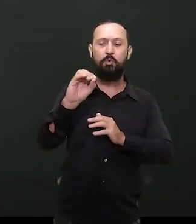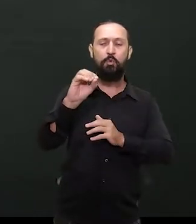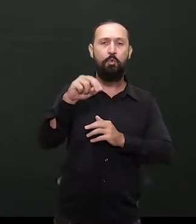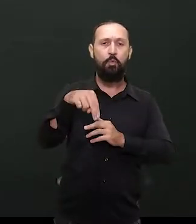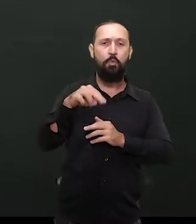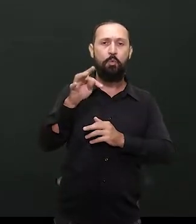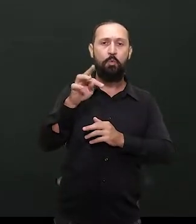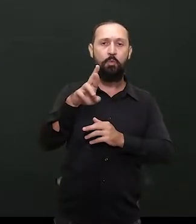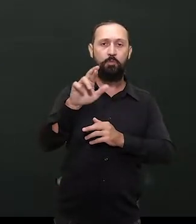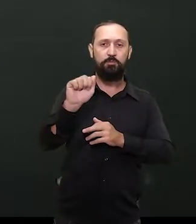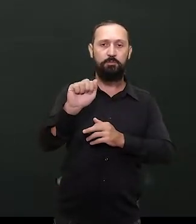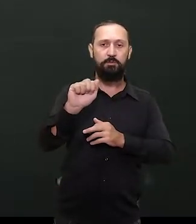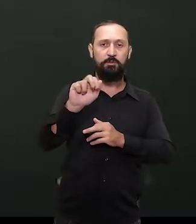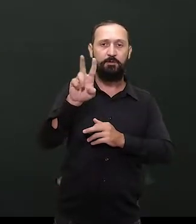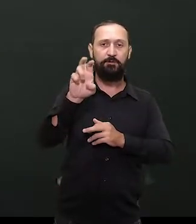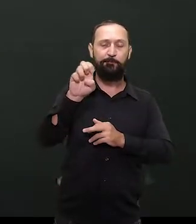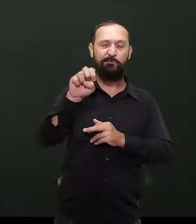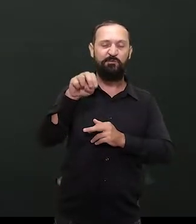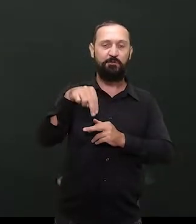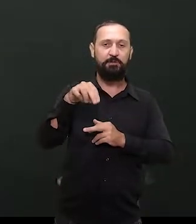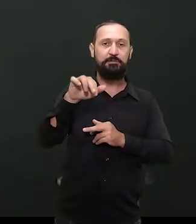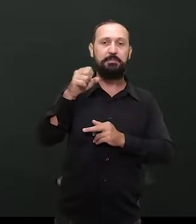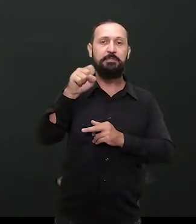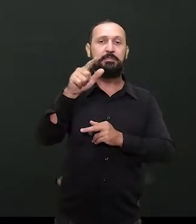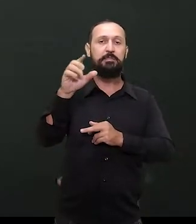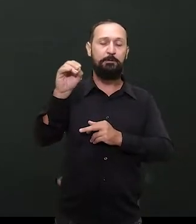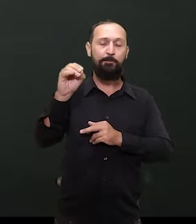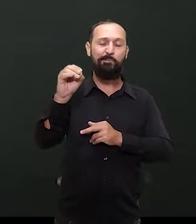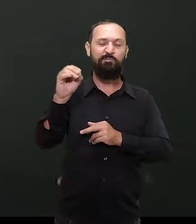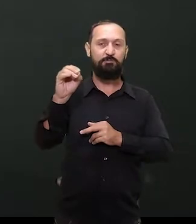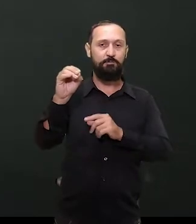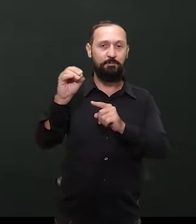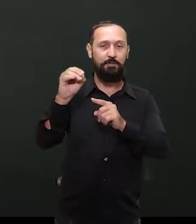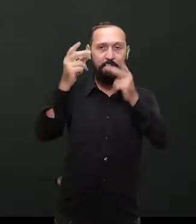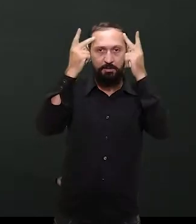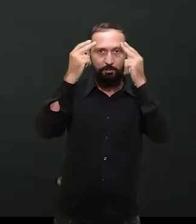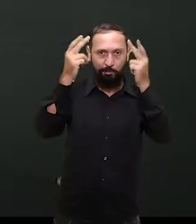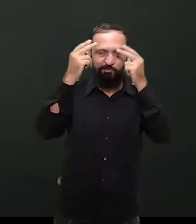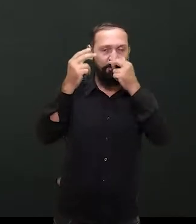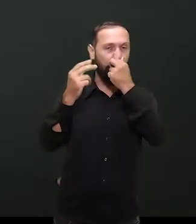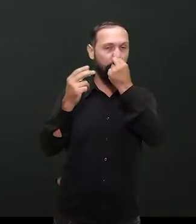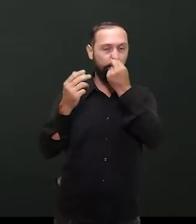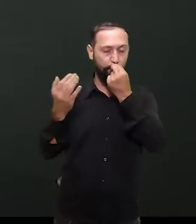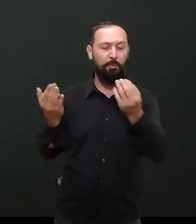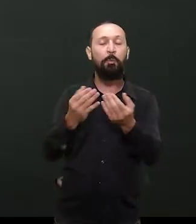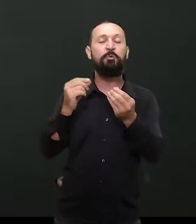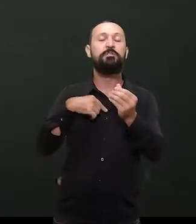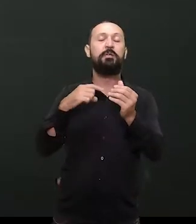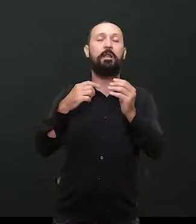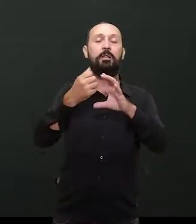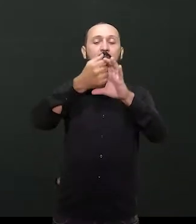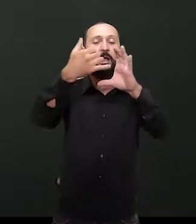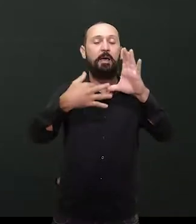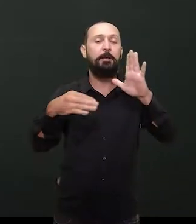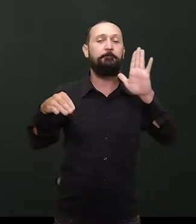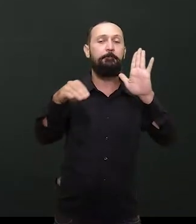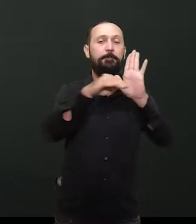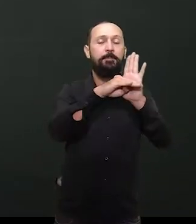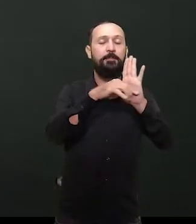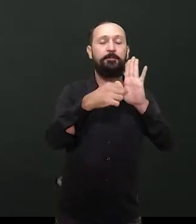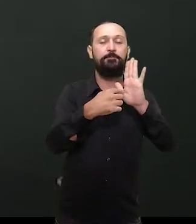contravenção de perturbação da Tranquilidade só que agora ela é tipicamente